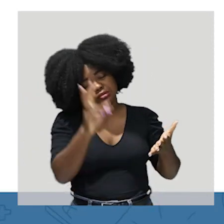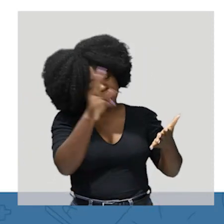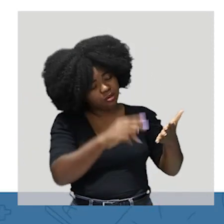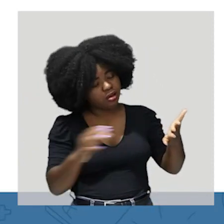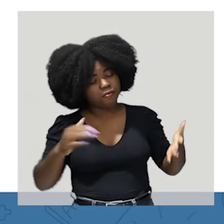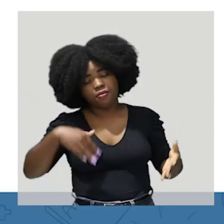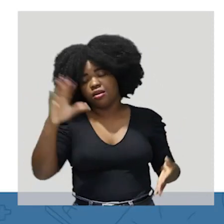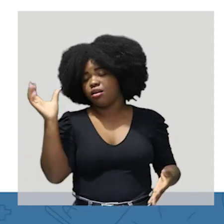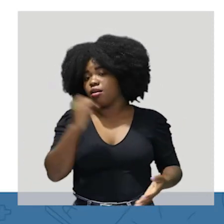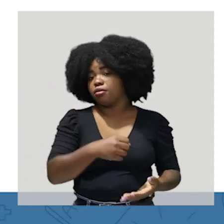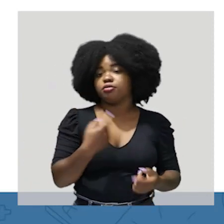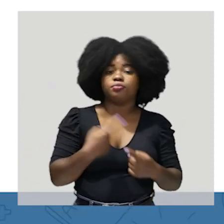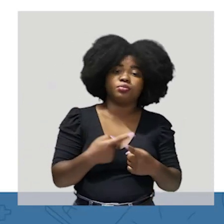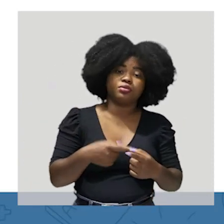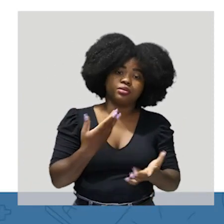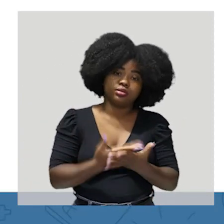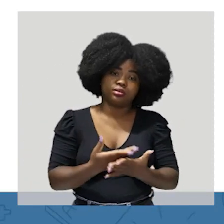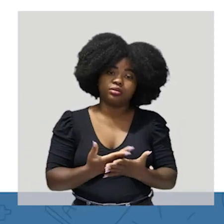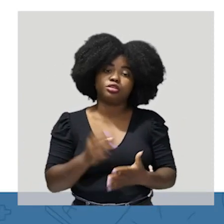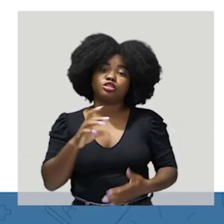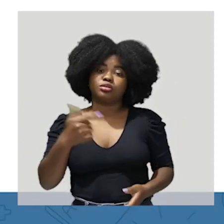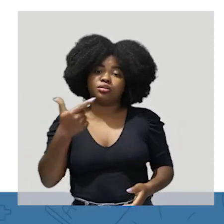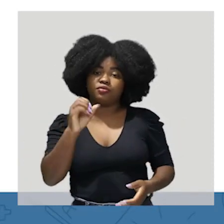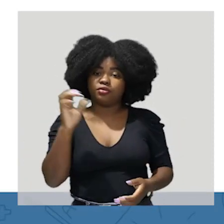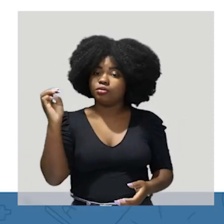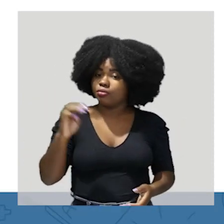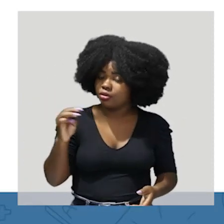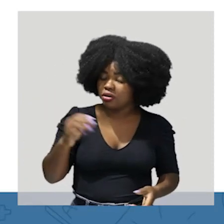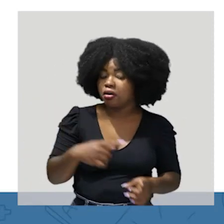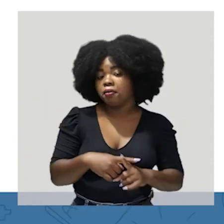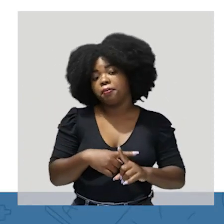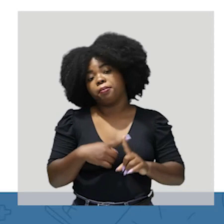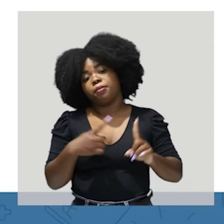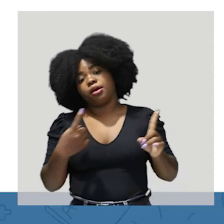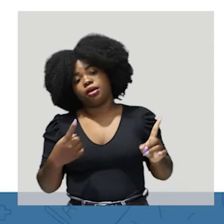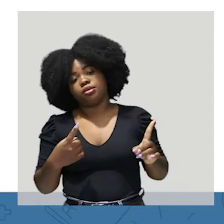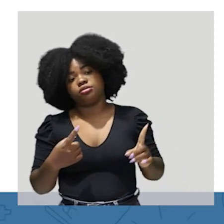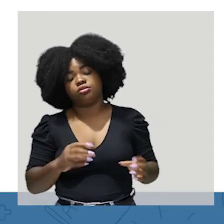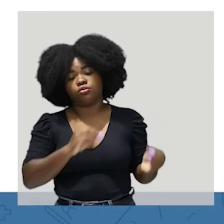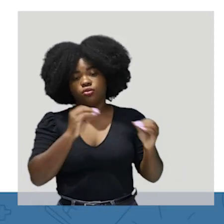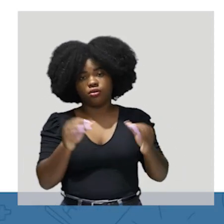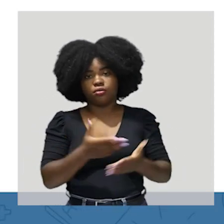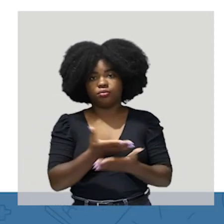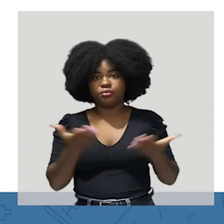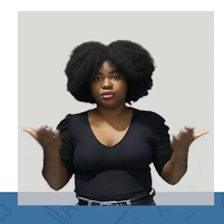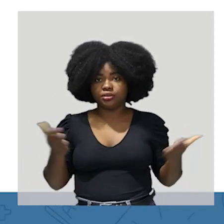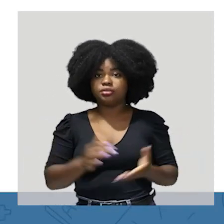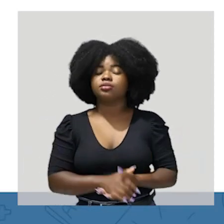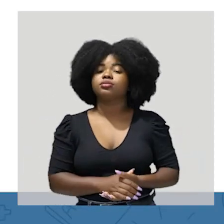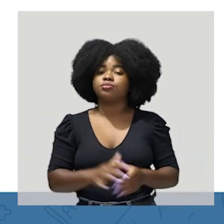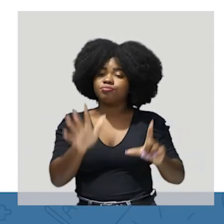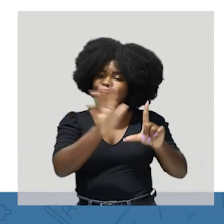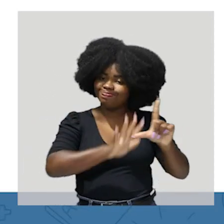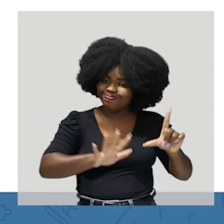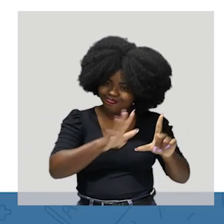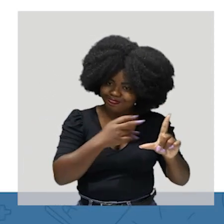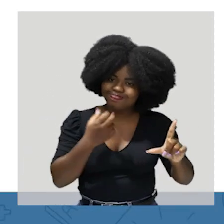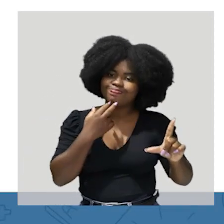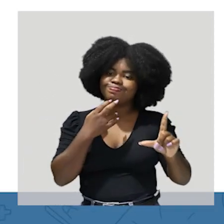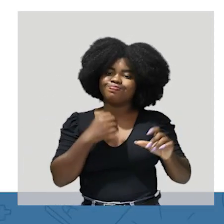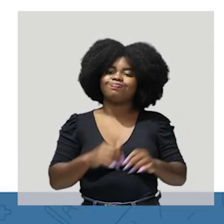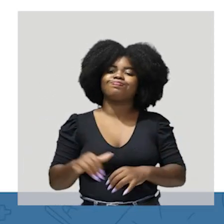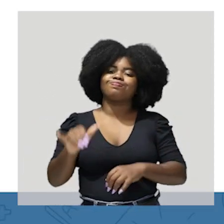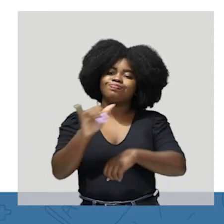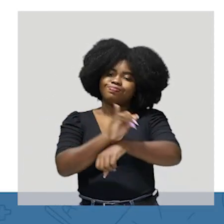mais rápido porque a nossa aula só tem 20 minutos mas isso eu deixo aqui para vocês vai a plataforma avançar os dias no